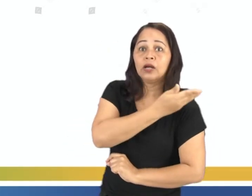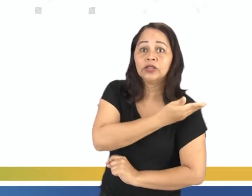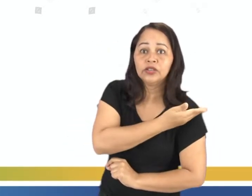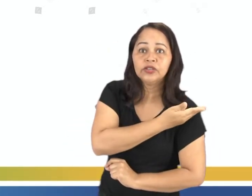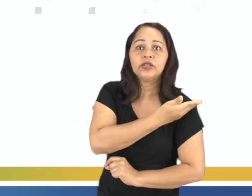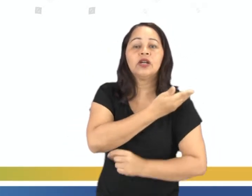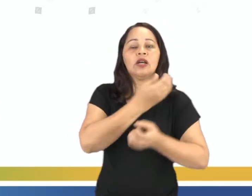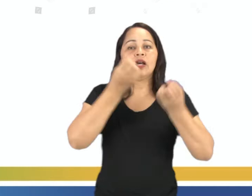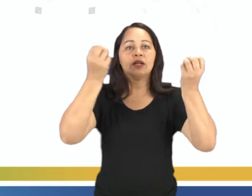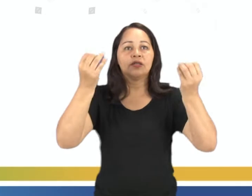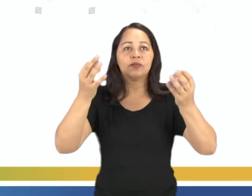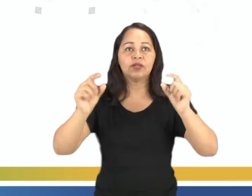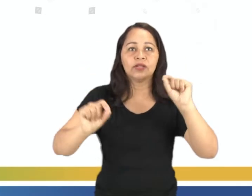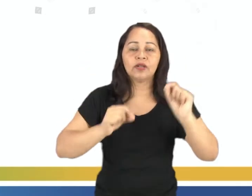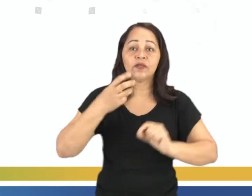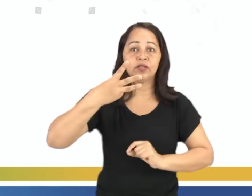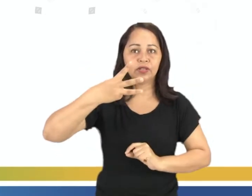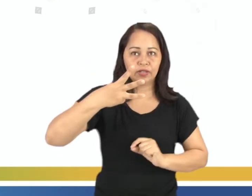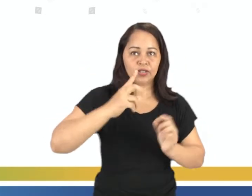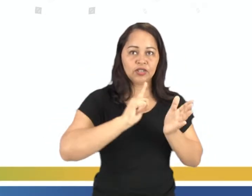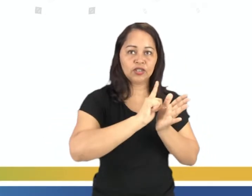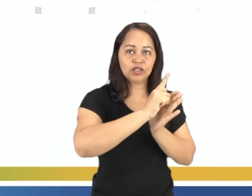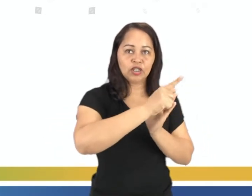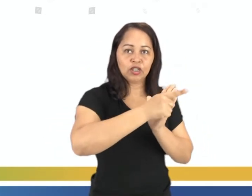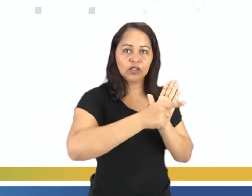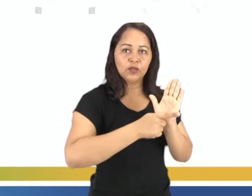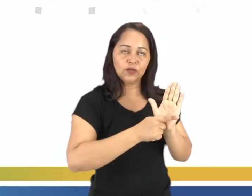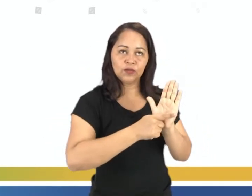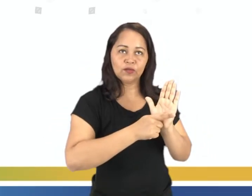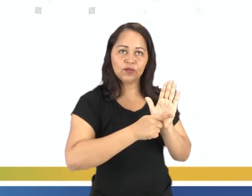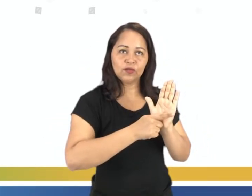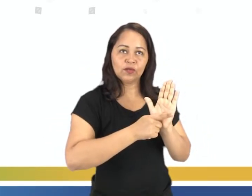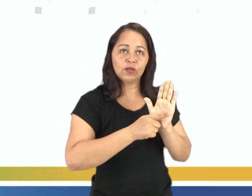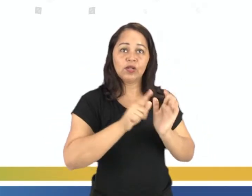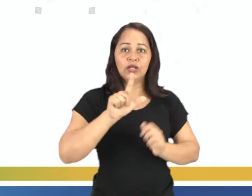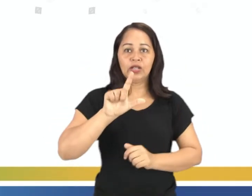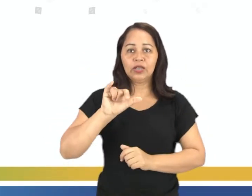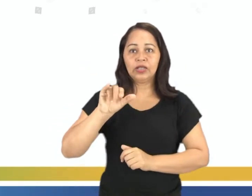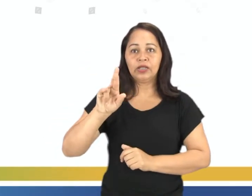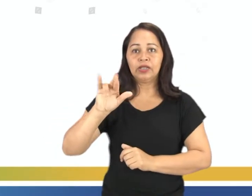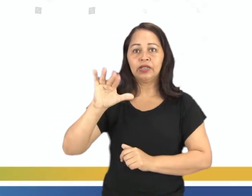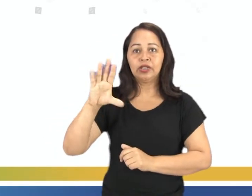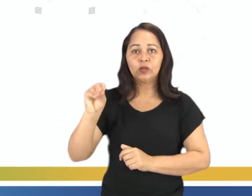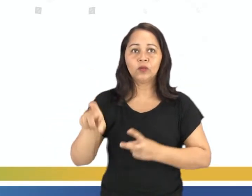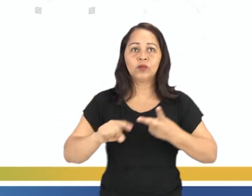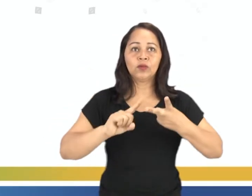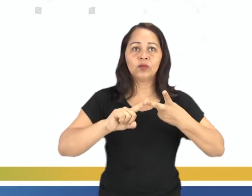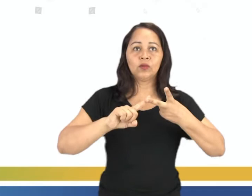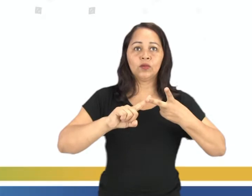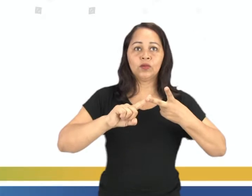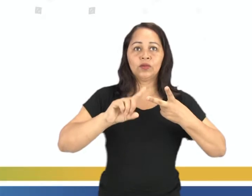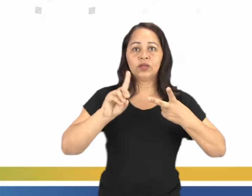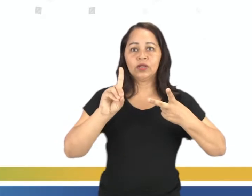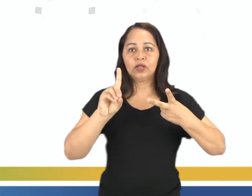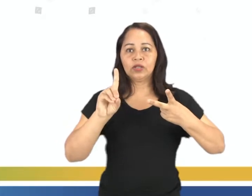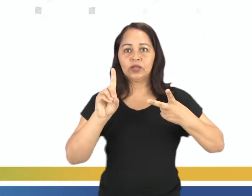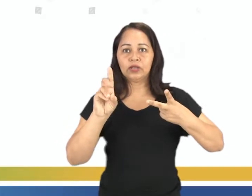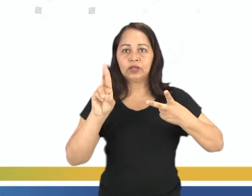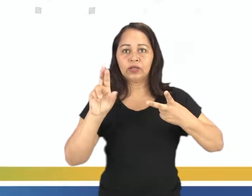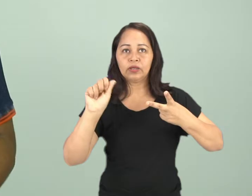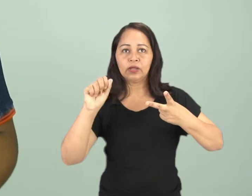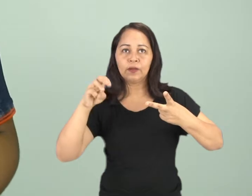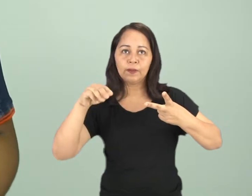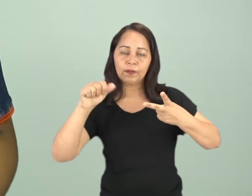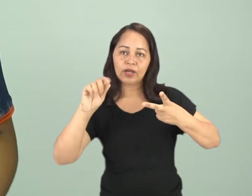Nos três gêneros descritos ali. Só que a narrativa, ela foi tomando importância, ficando o poema assim, mais